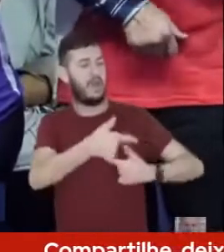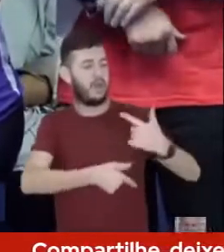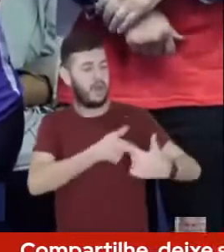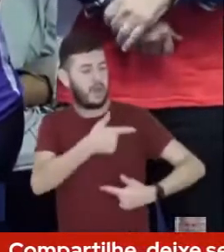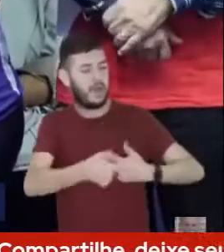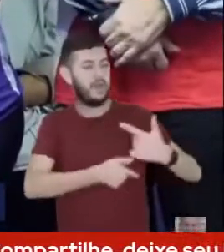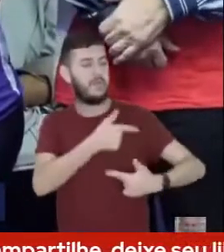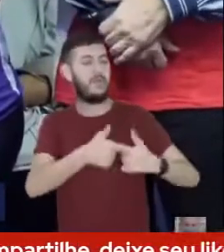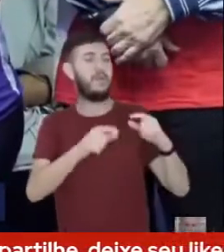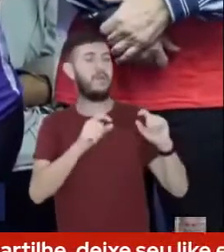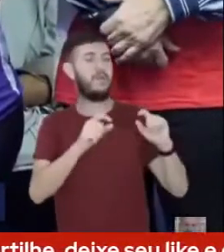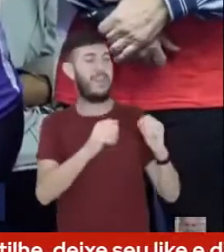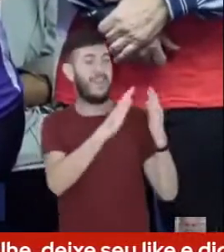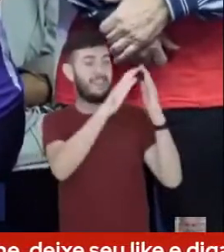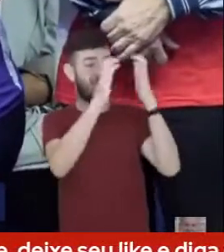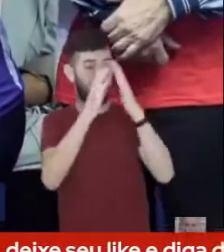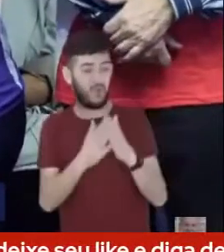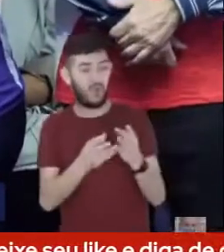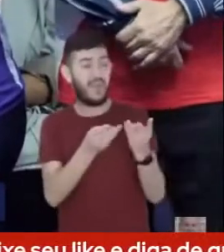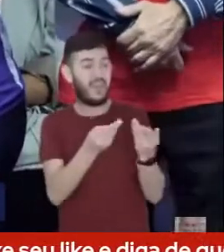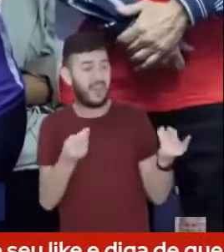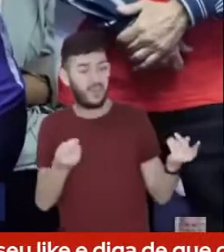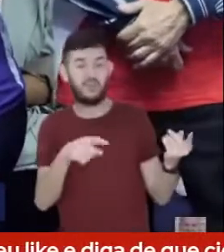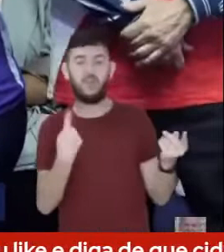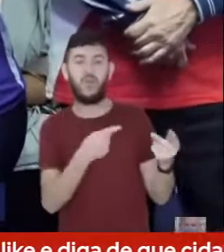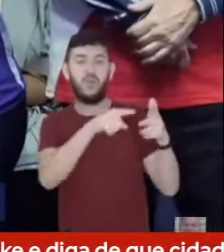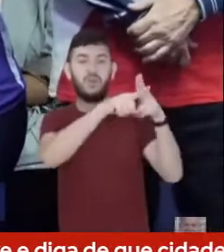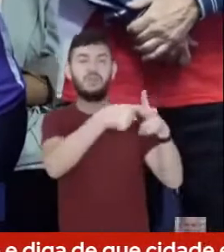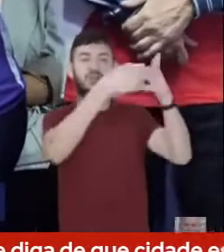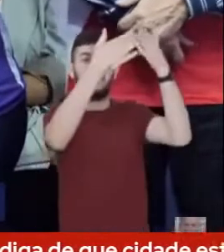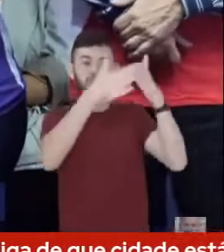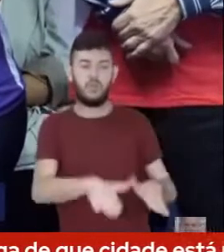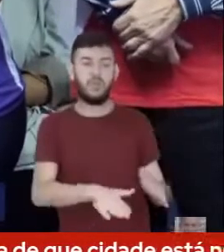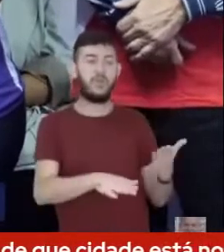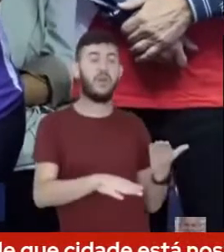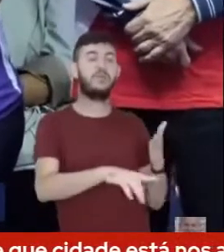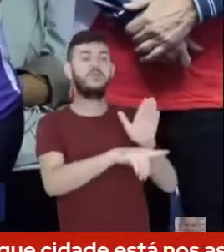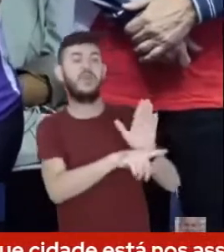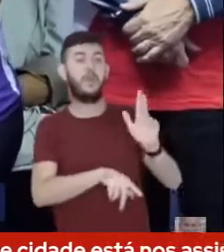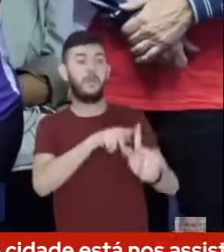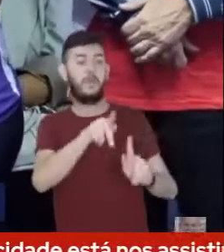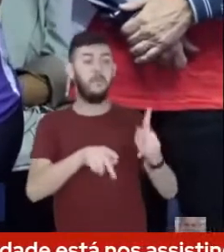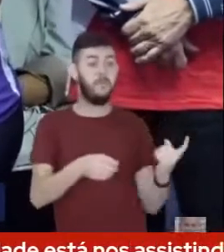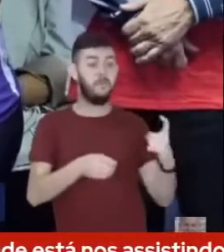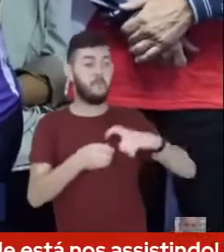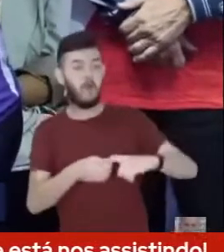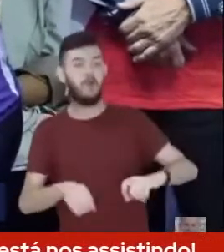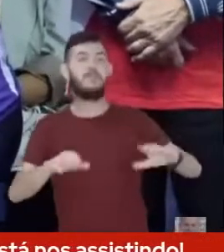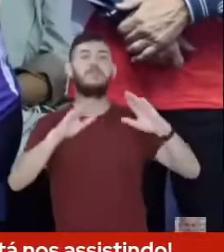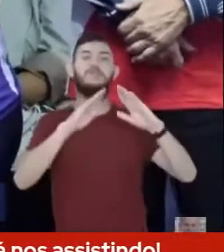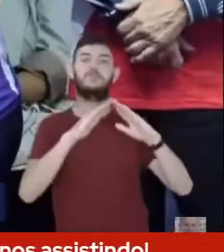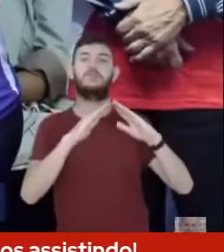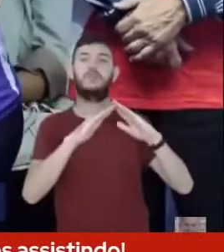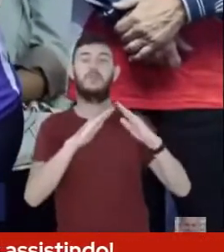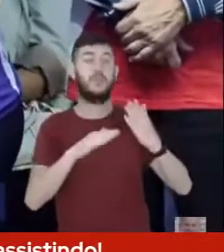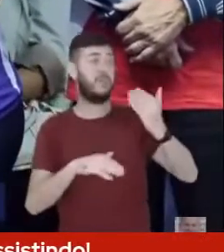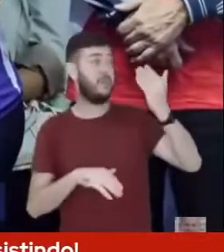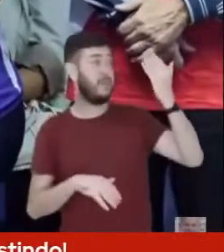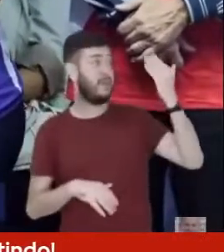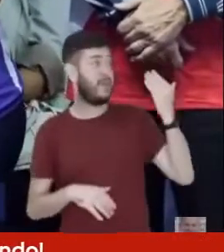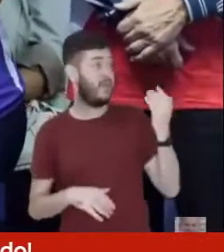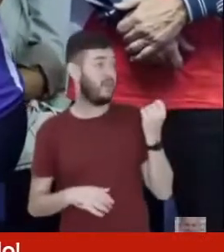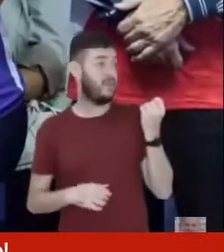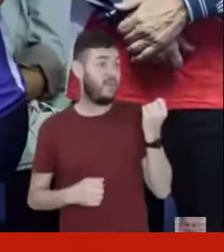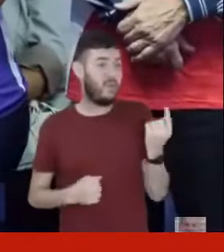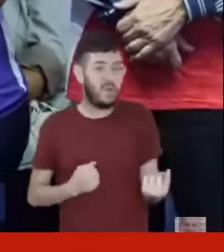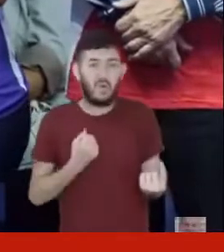em nosso país. Tirar o nosso povo da rua, que antigamente eram alguns homens, hoje são